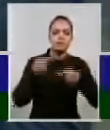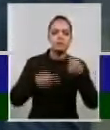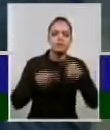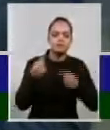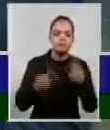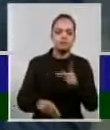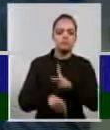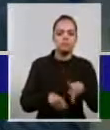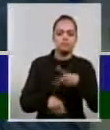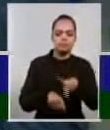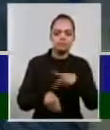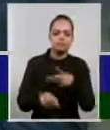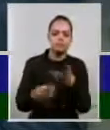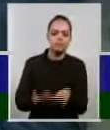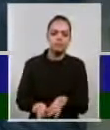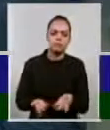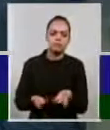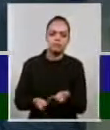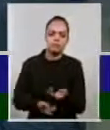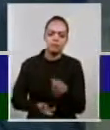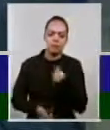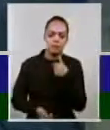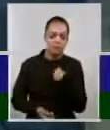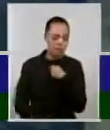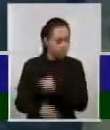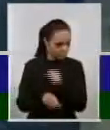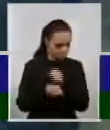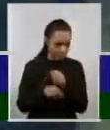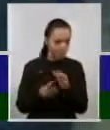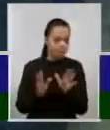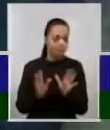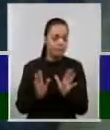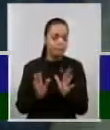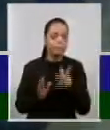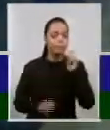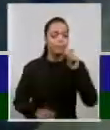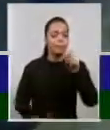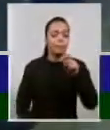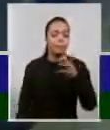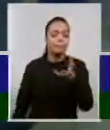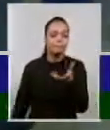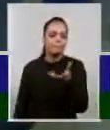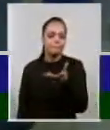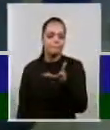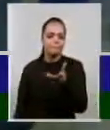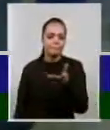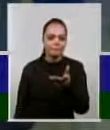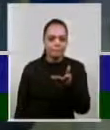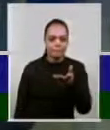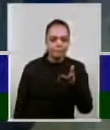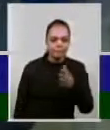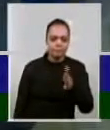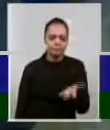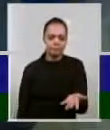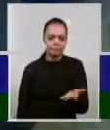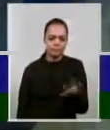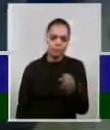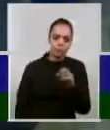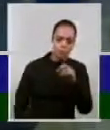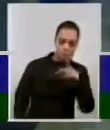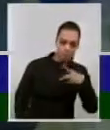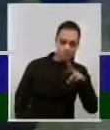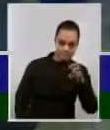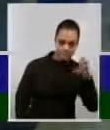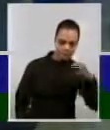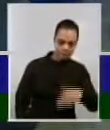desse país. Eu espero, senhores, que o